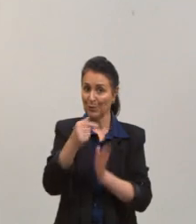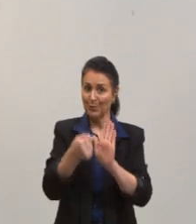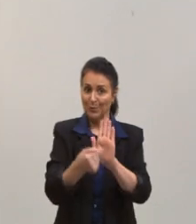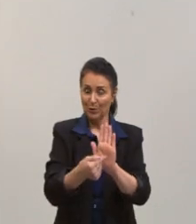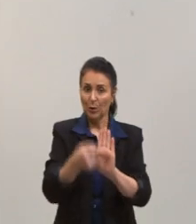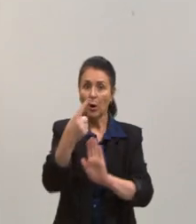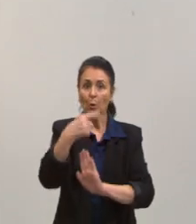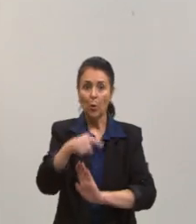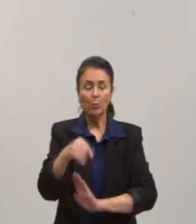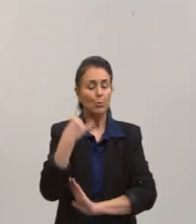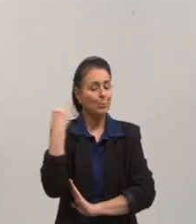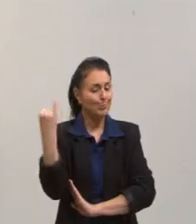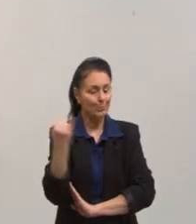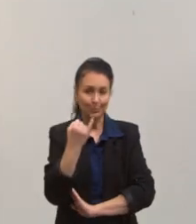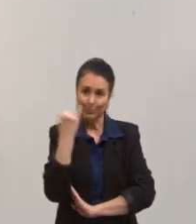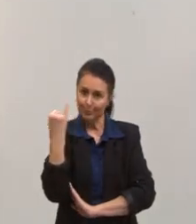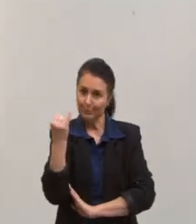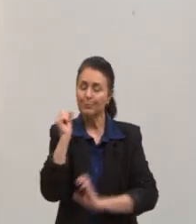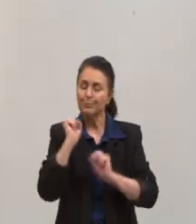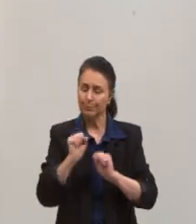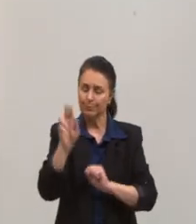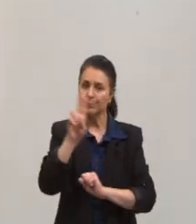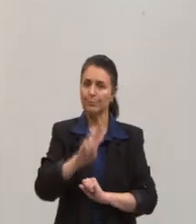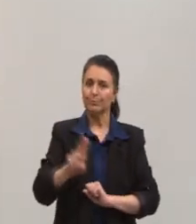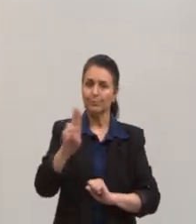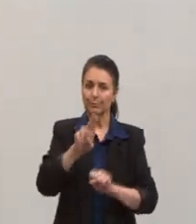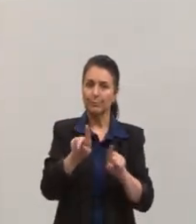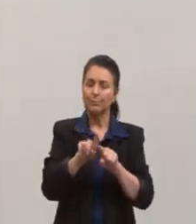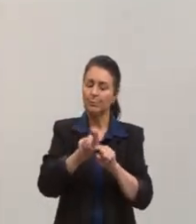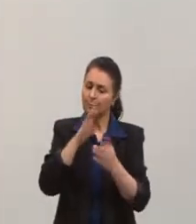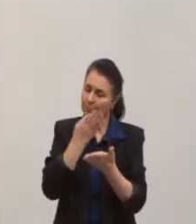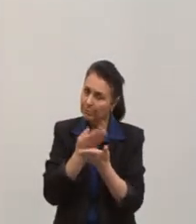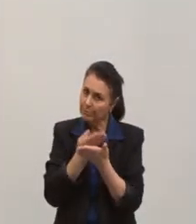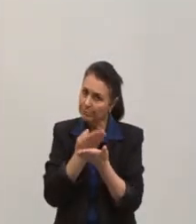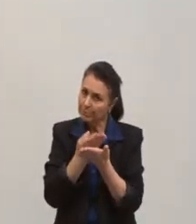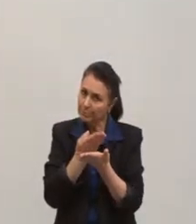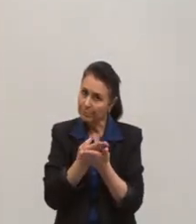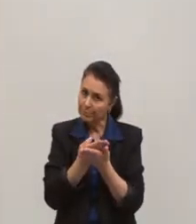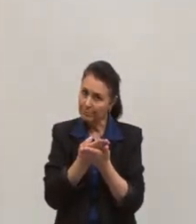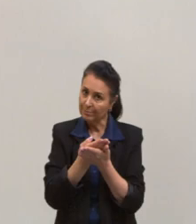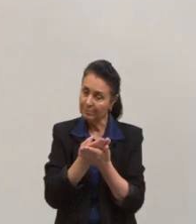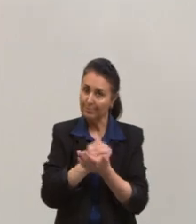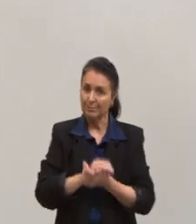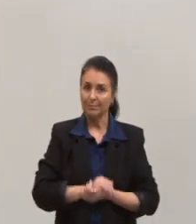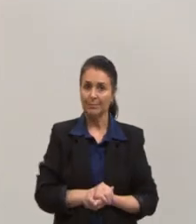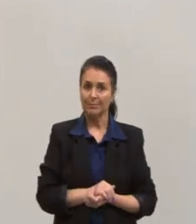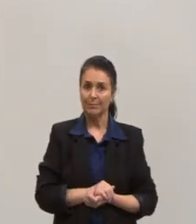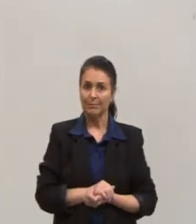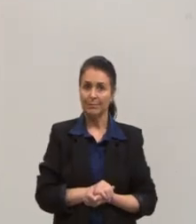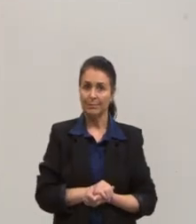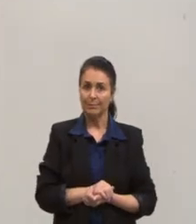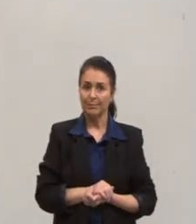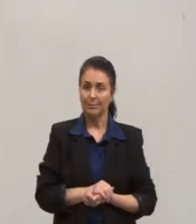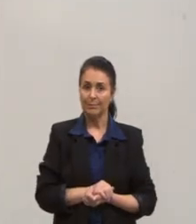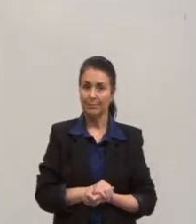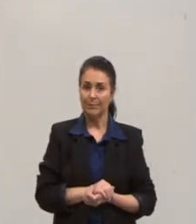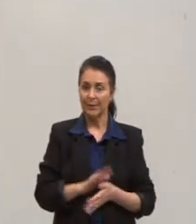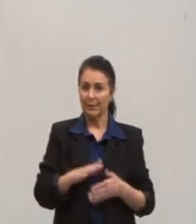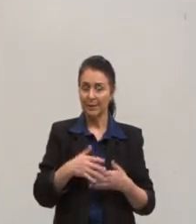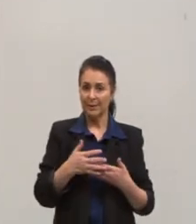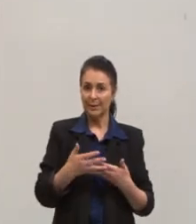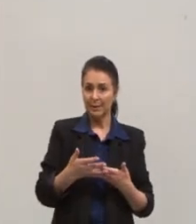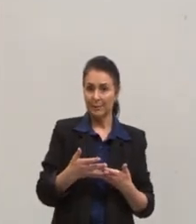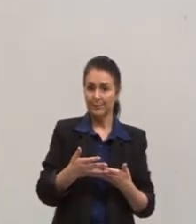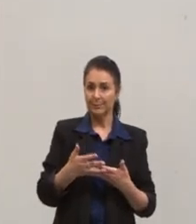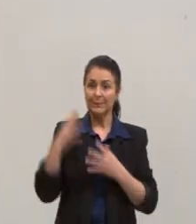extremamente importantíssimo para os estudantes de língua estrangeira Tá certo Carol então